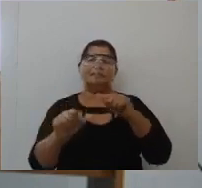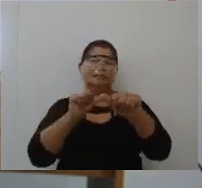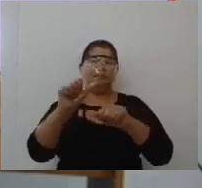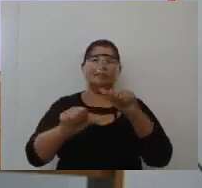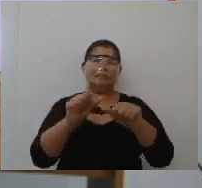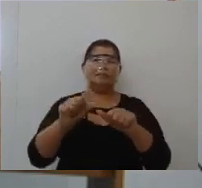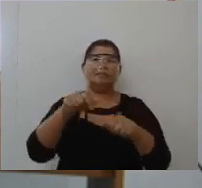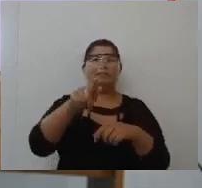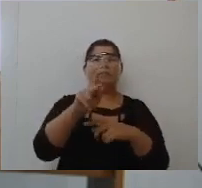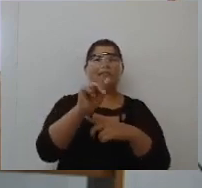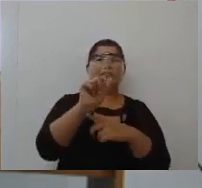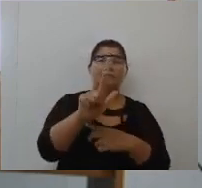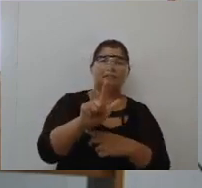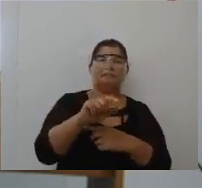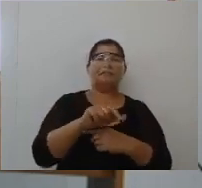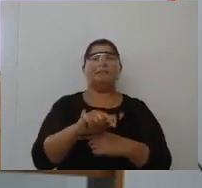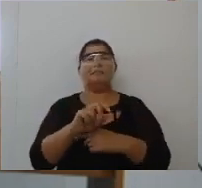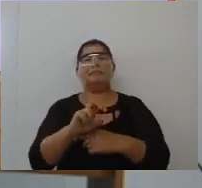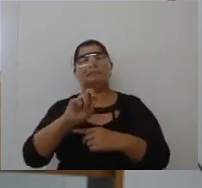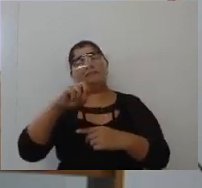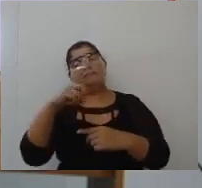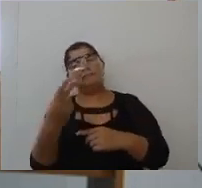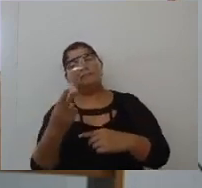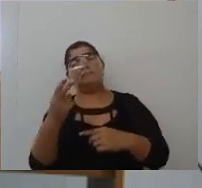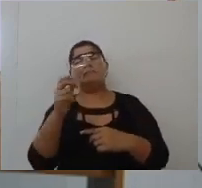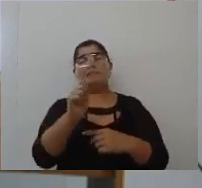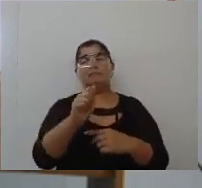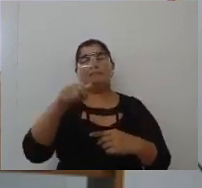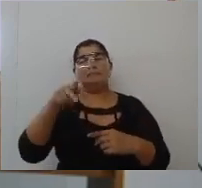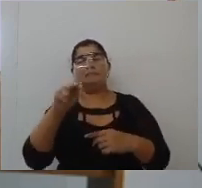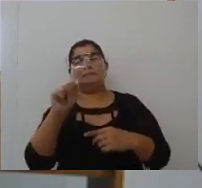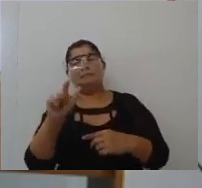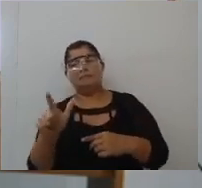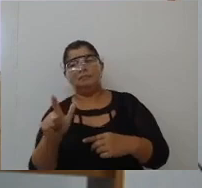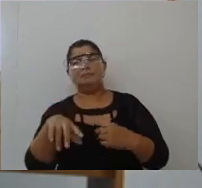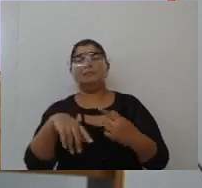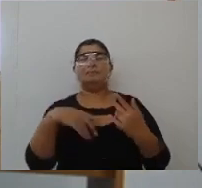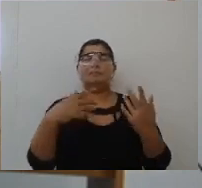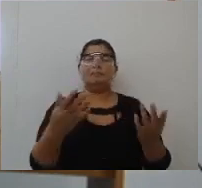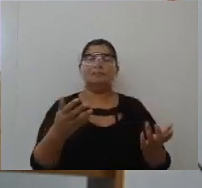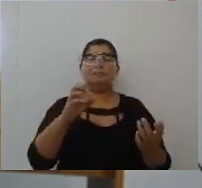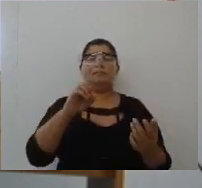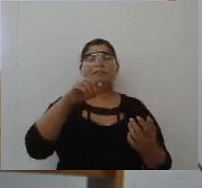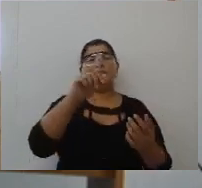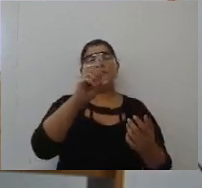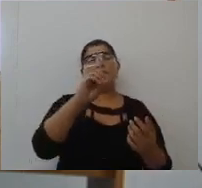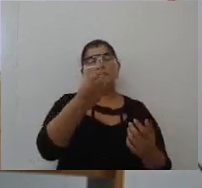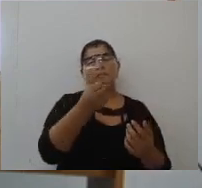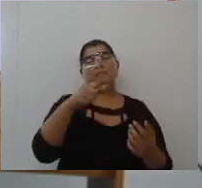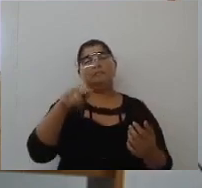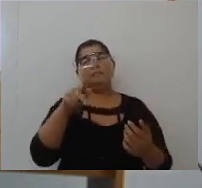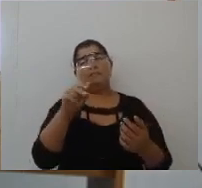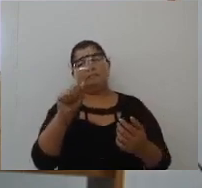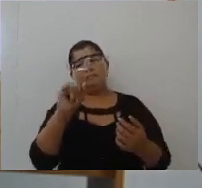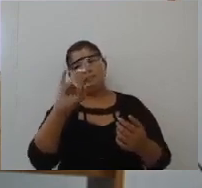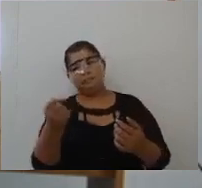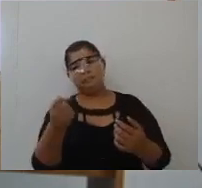o qual, a qual, os quais, as quais. Essa dica